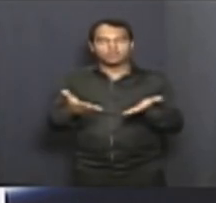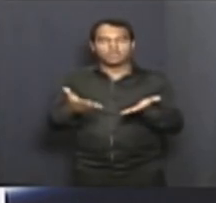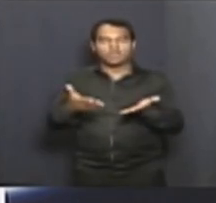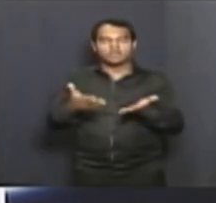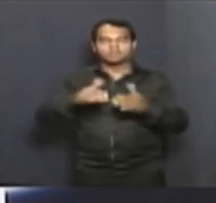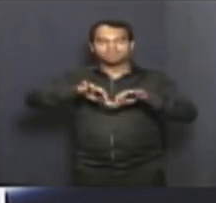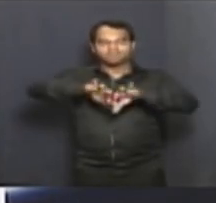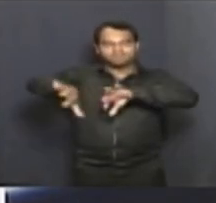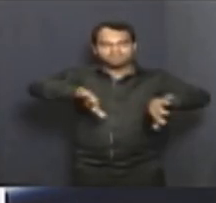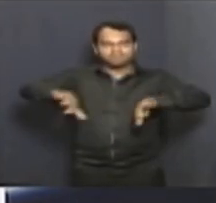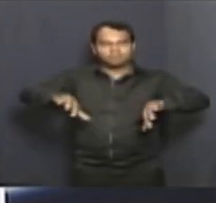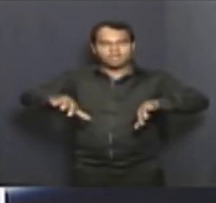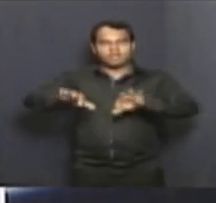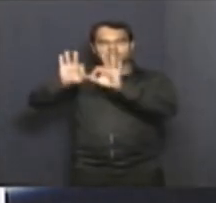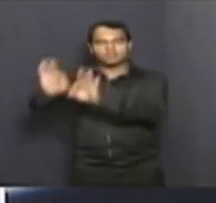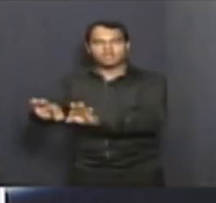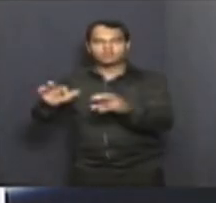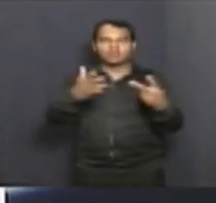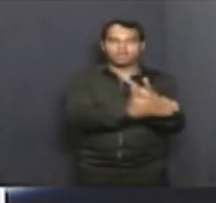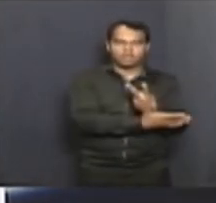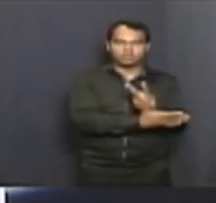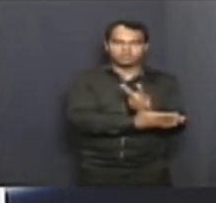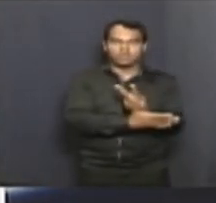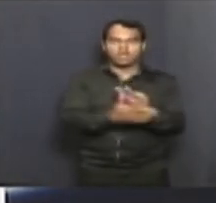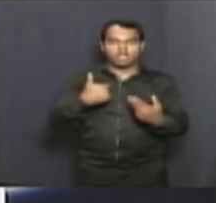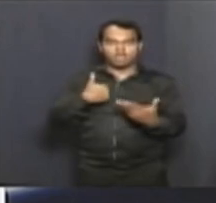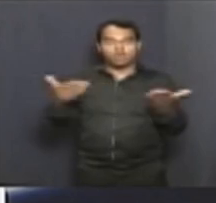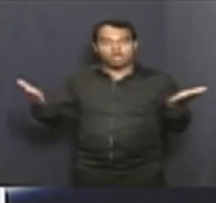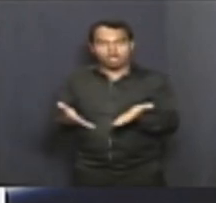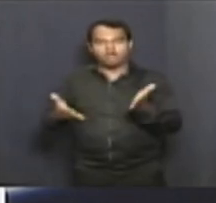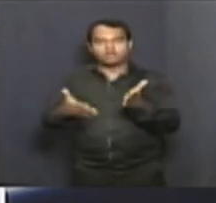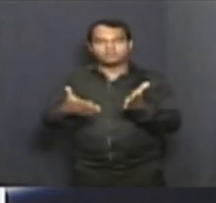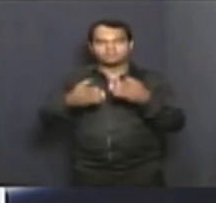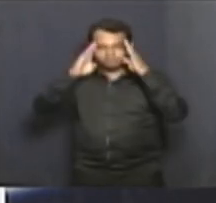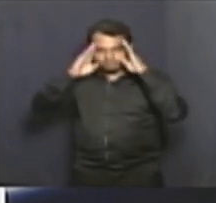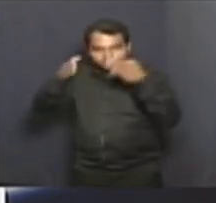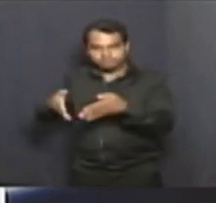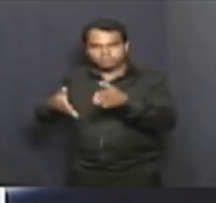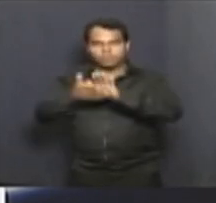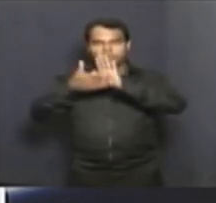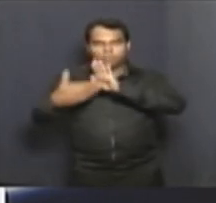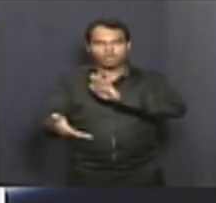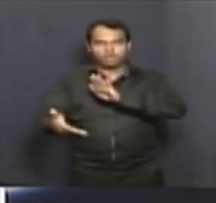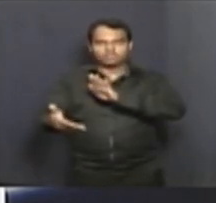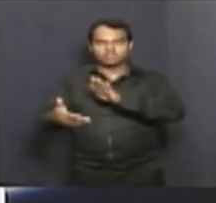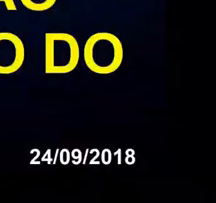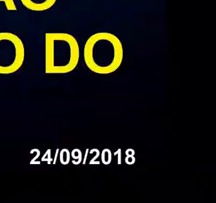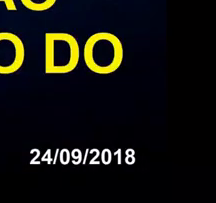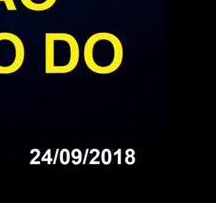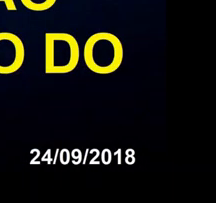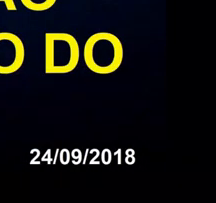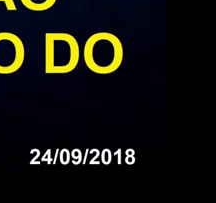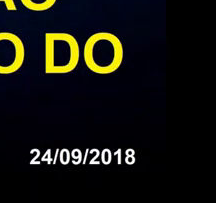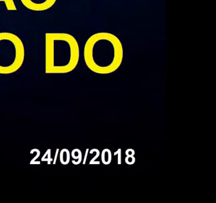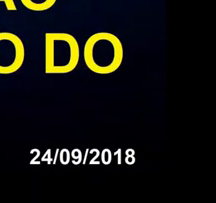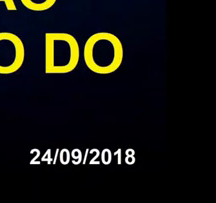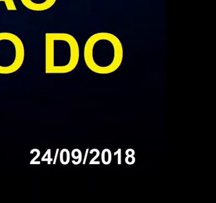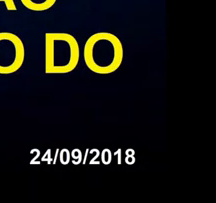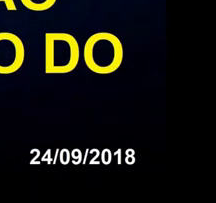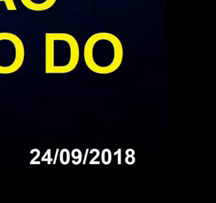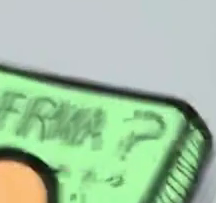eu entrei nessa campanha com o firme propósito de não vender sonhos de não vender ilusão